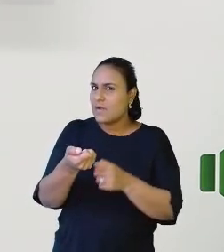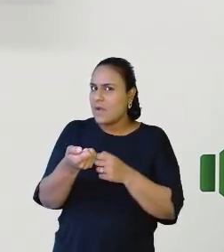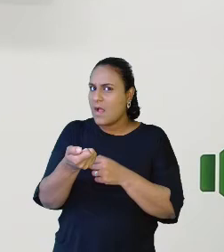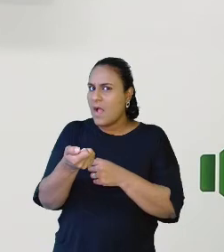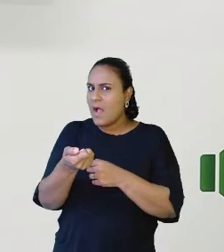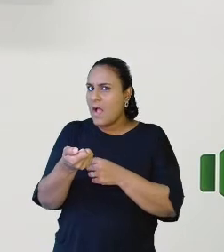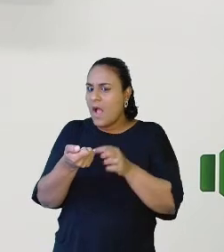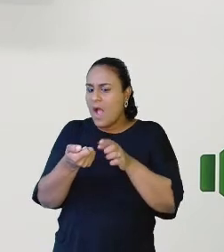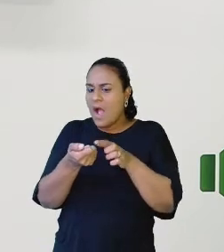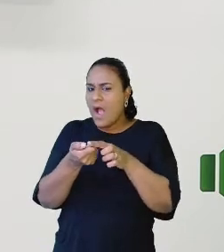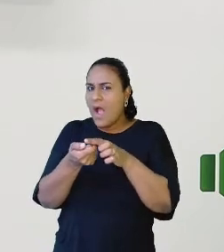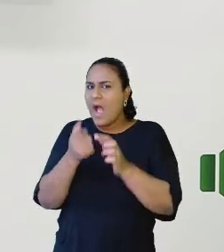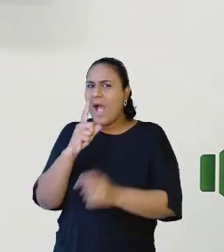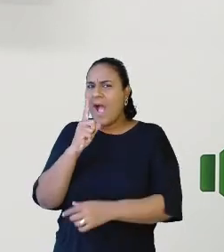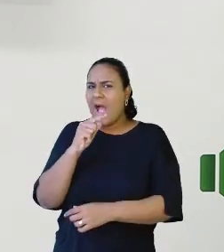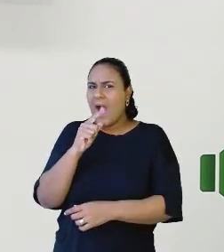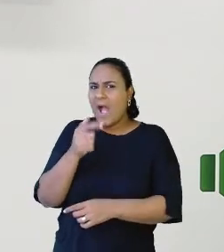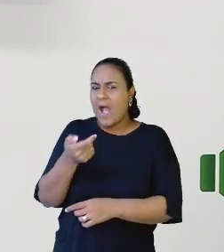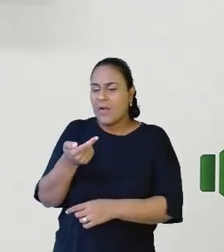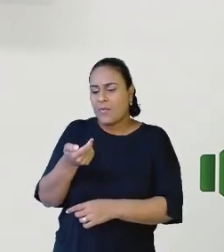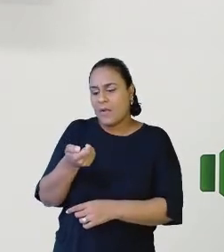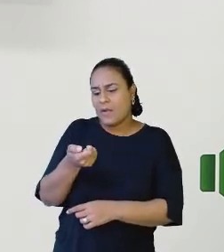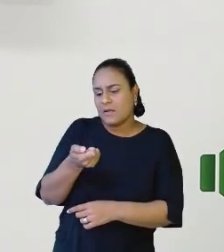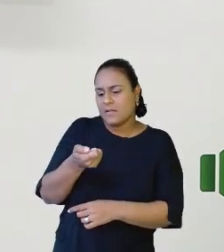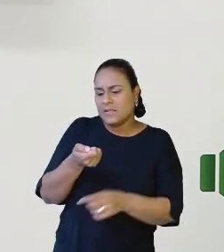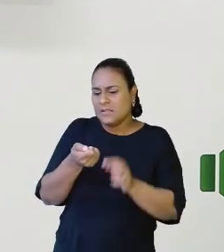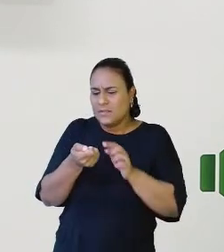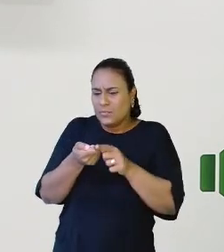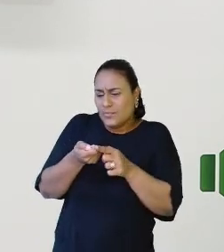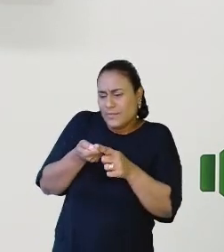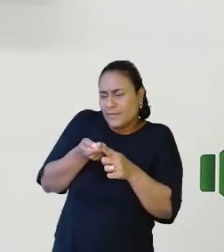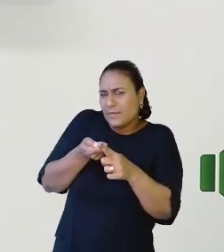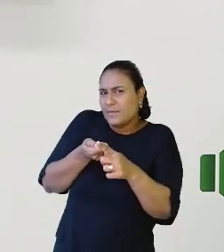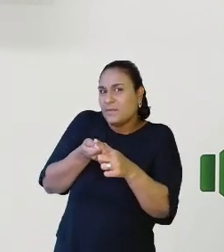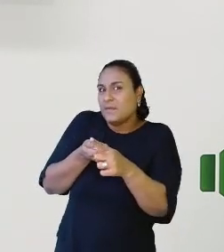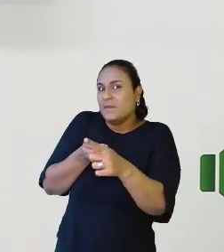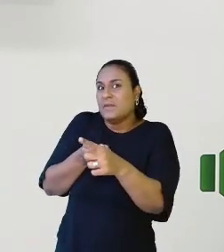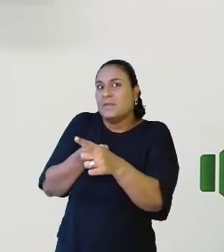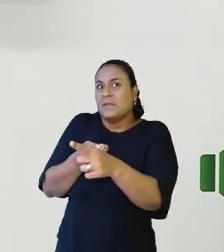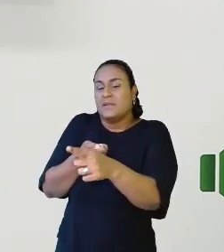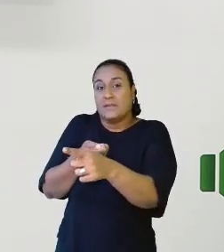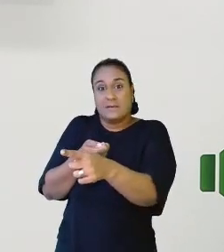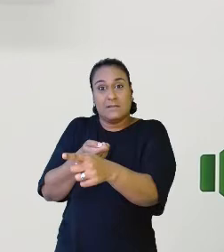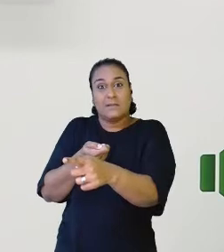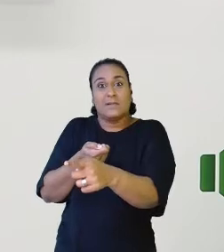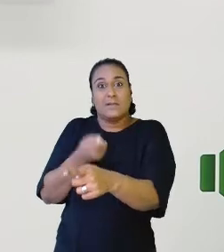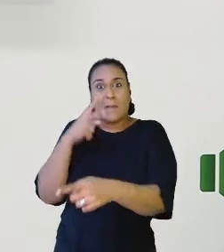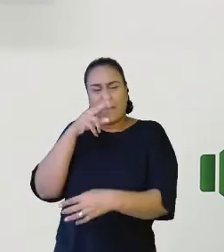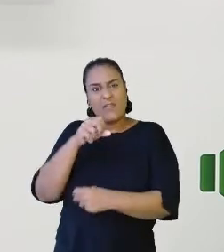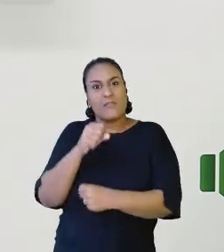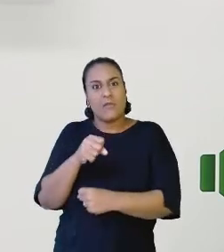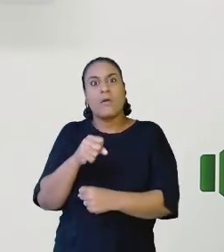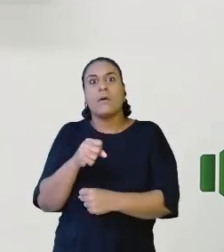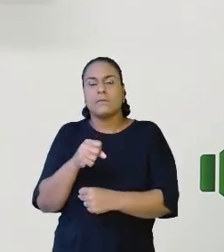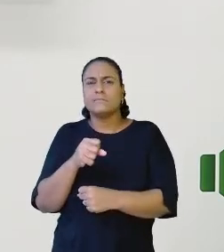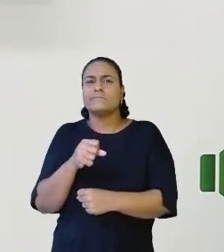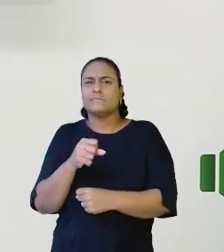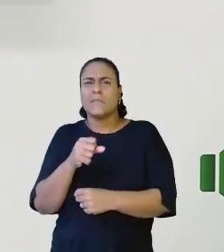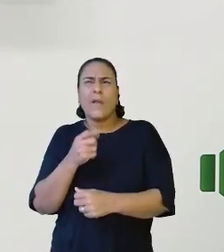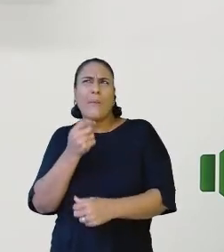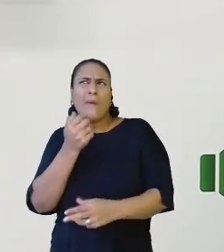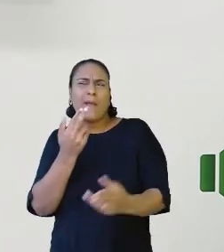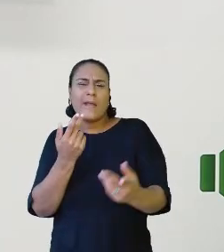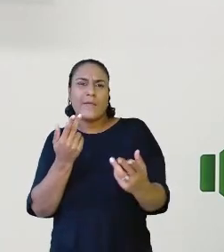a pressão ali dentro daquela mangueira aumente. É mais ou menos assim que funciona no nosso sistema